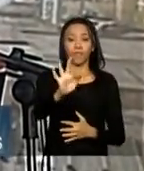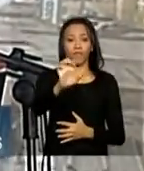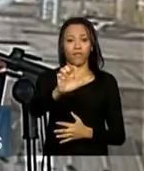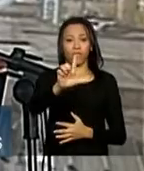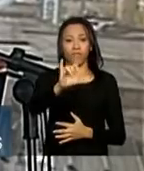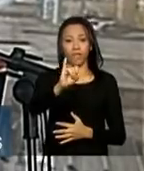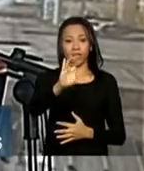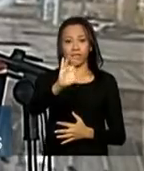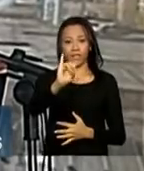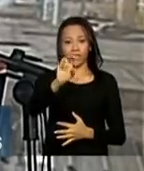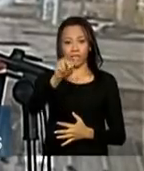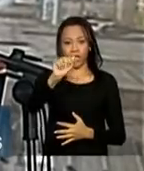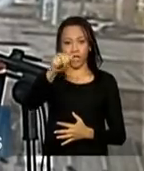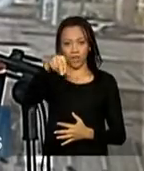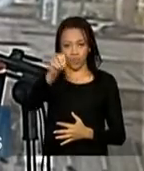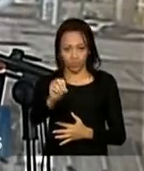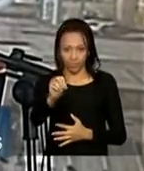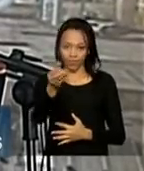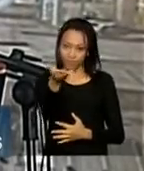Eu acabei de falar para o...